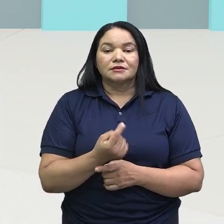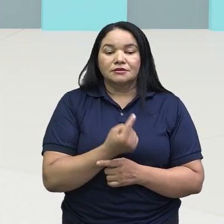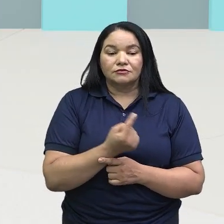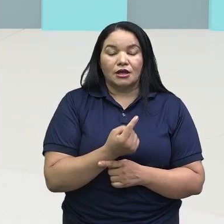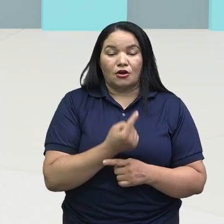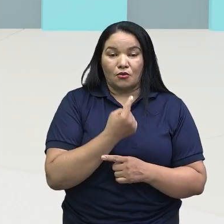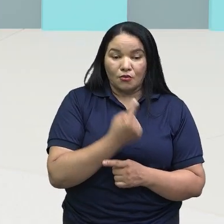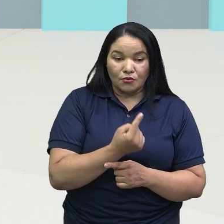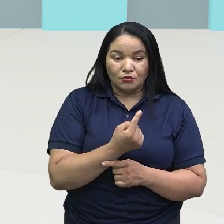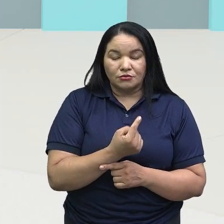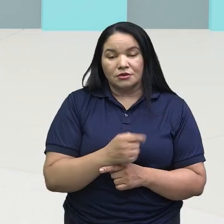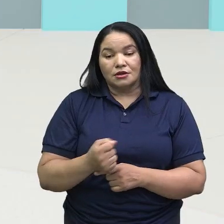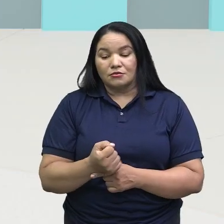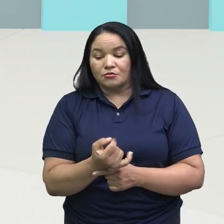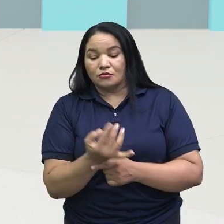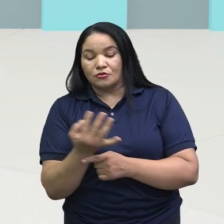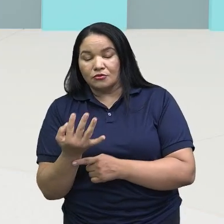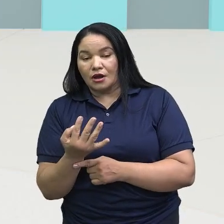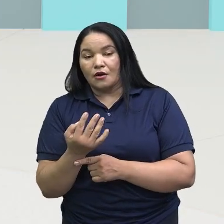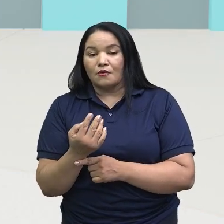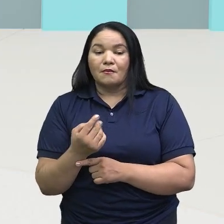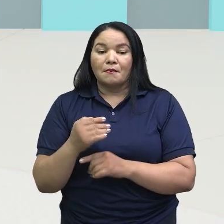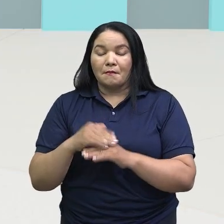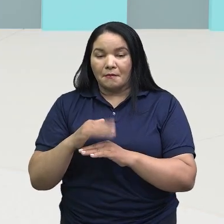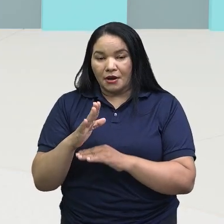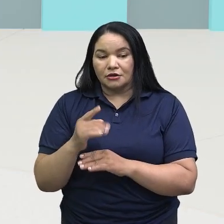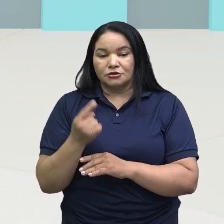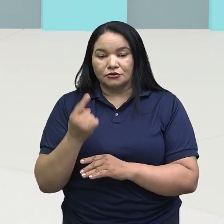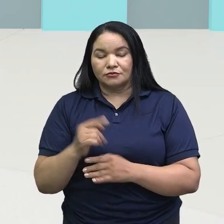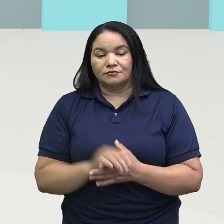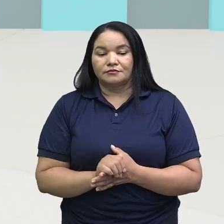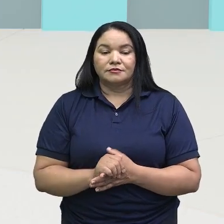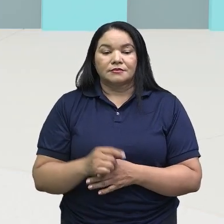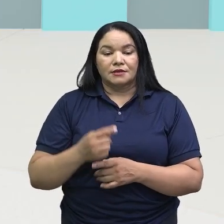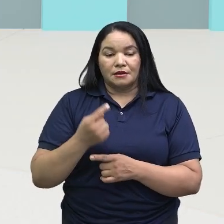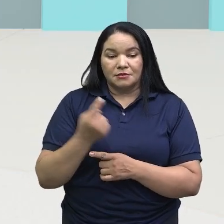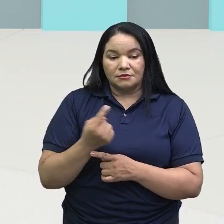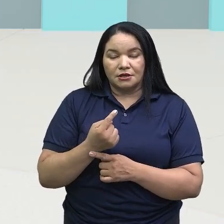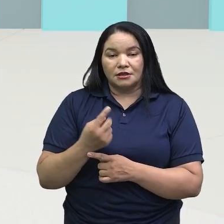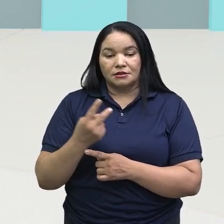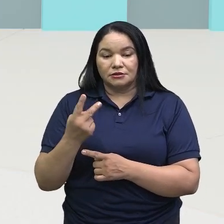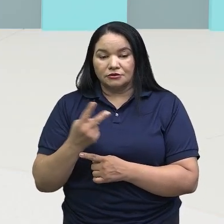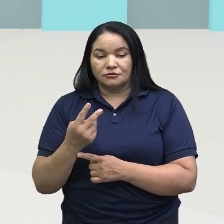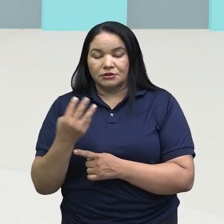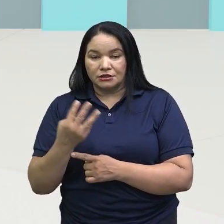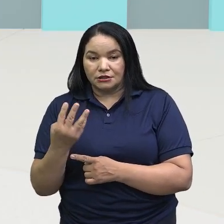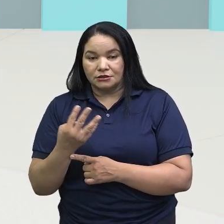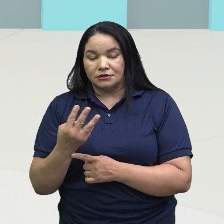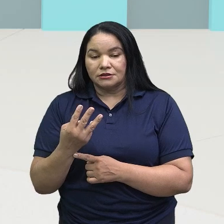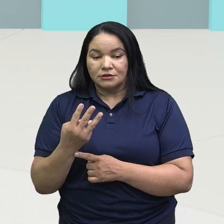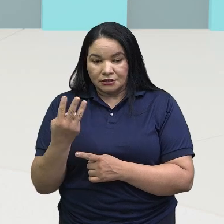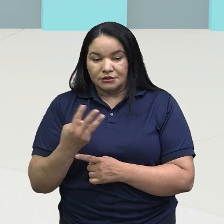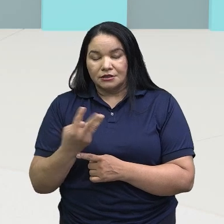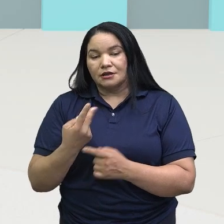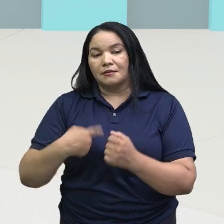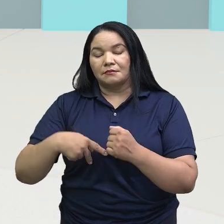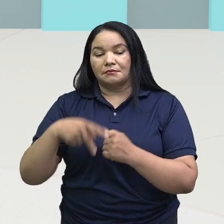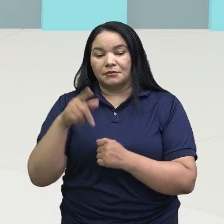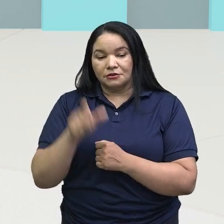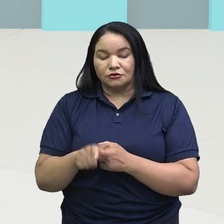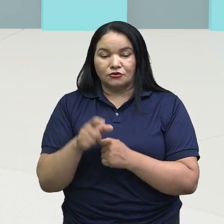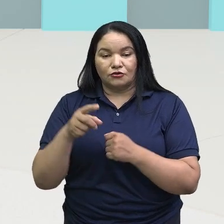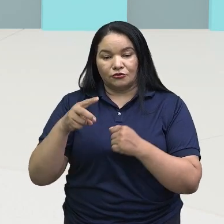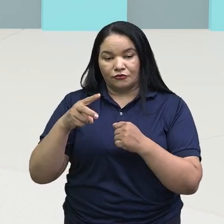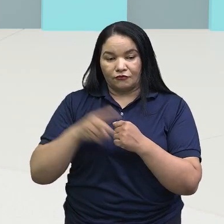mais de um. E em pessoa, primeira, segunda ou terceira pessoa do verbo, né?